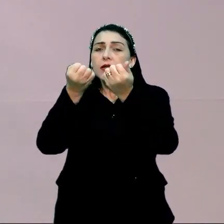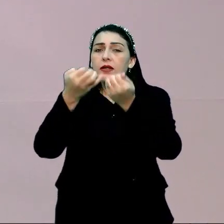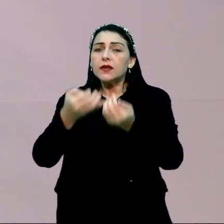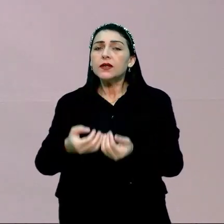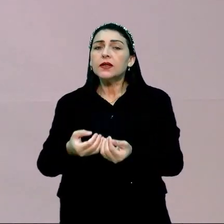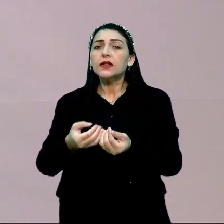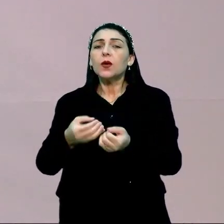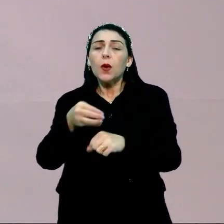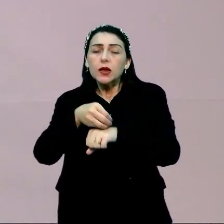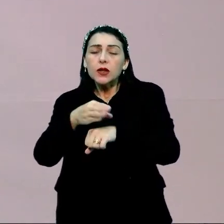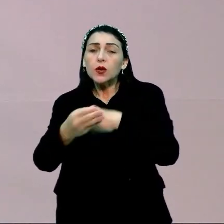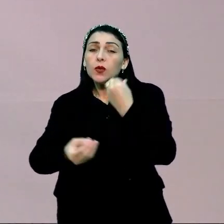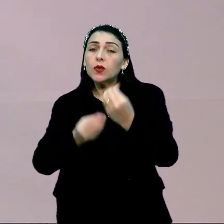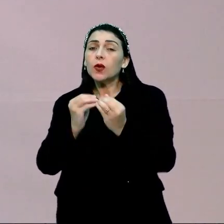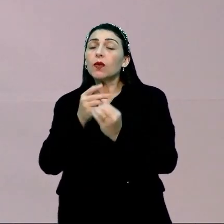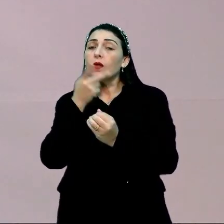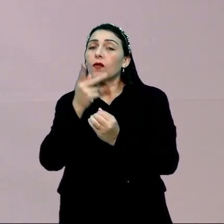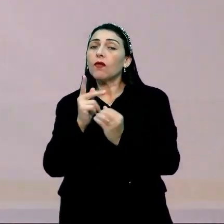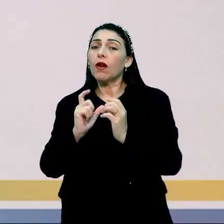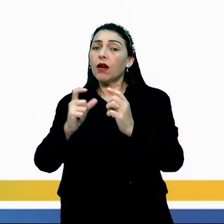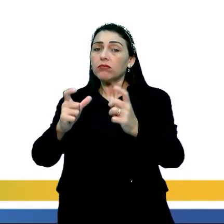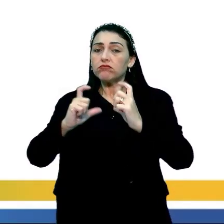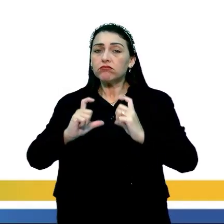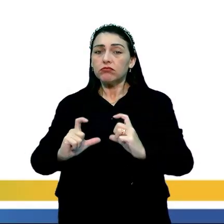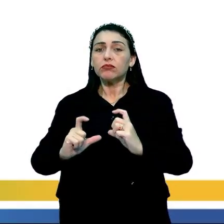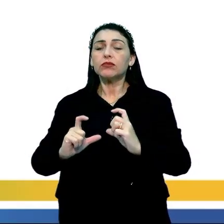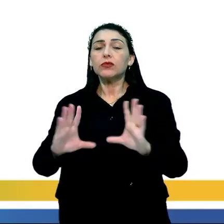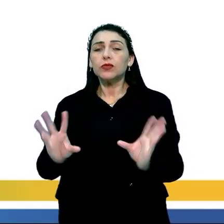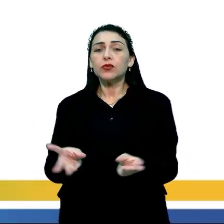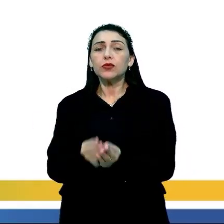vou falar lá no último parágrafo, ok?